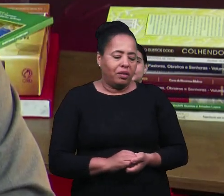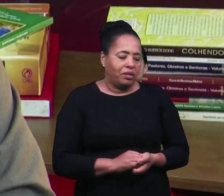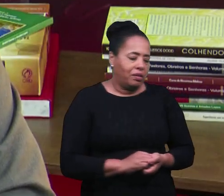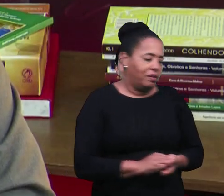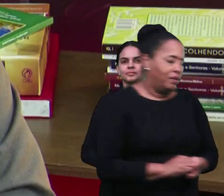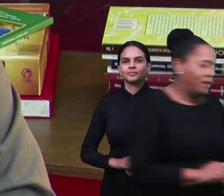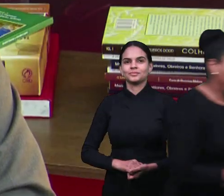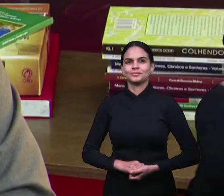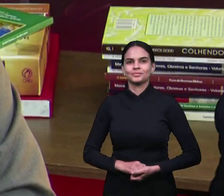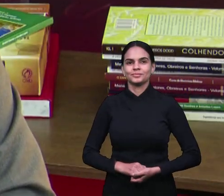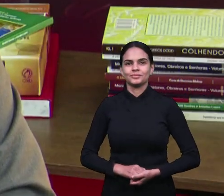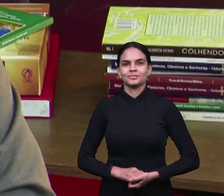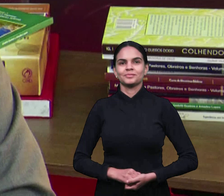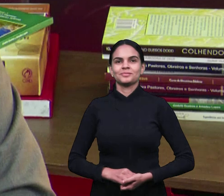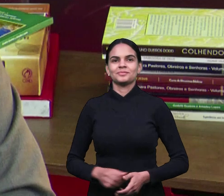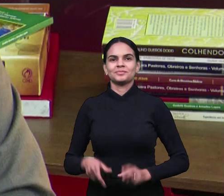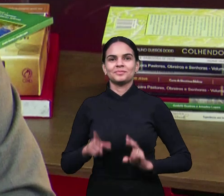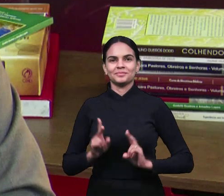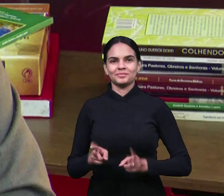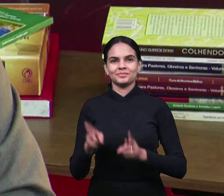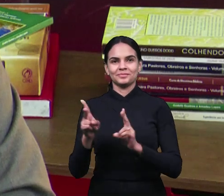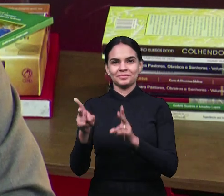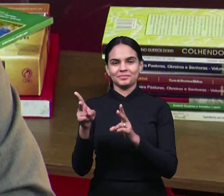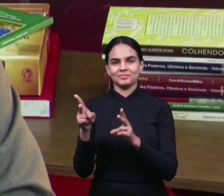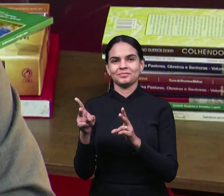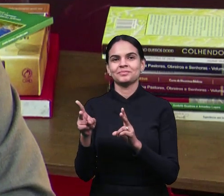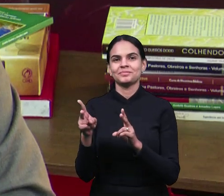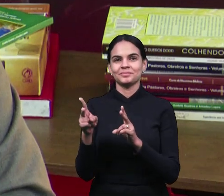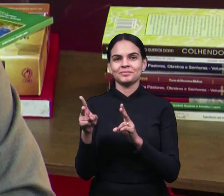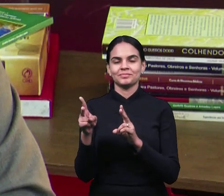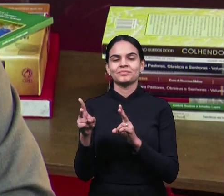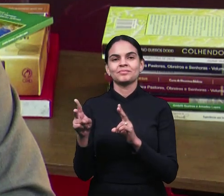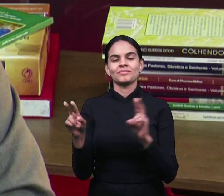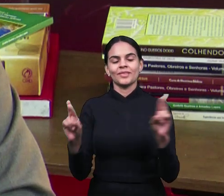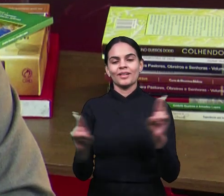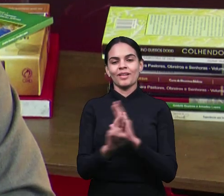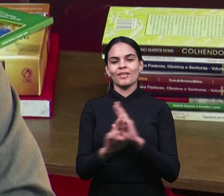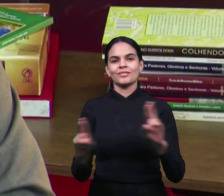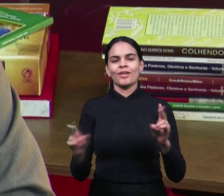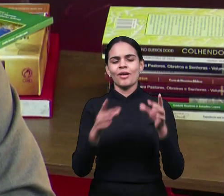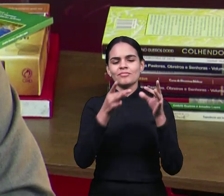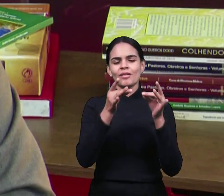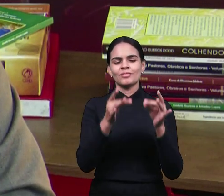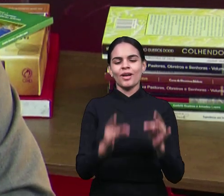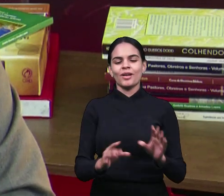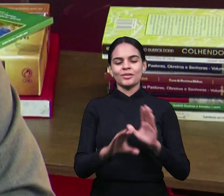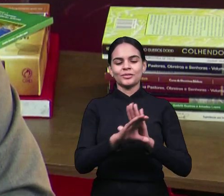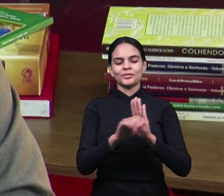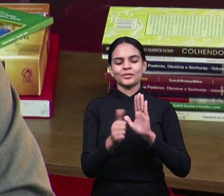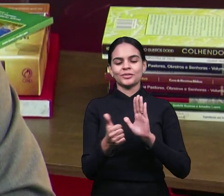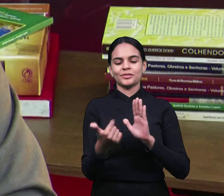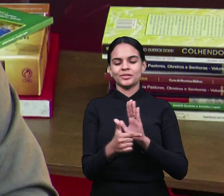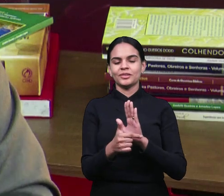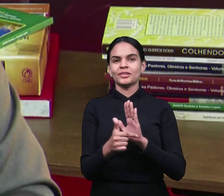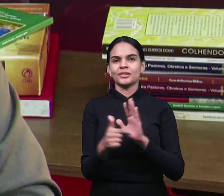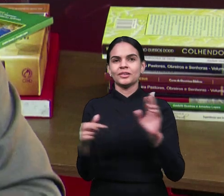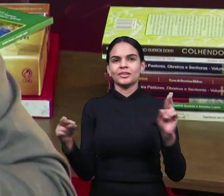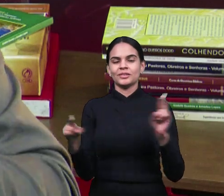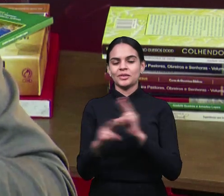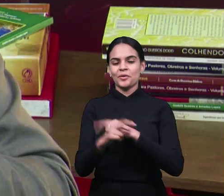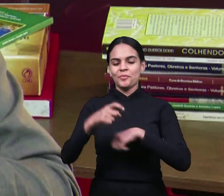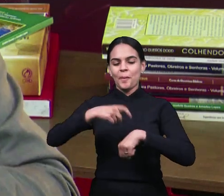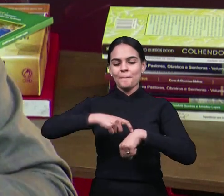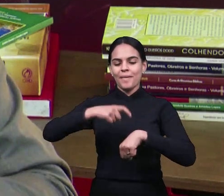ver os detalhes que são colocados no capítulo 22 sobre o sacrifício de Isaac, que o Senhor